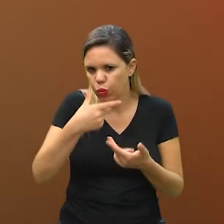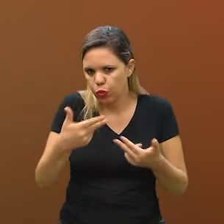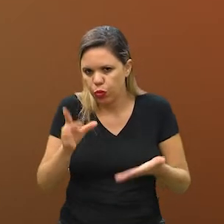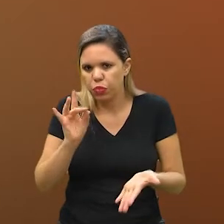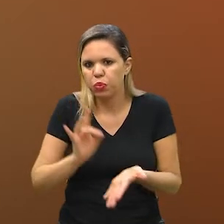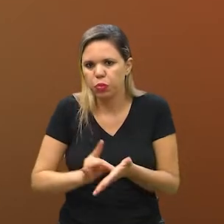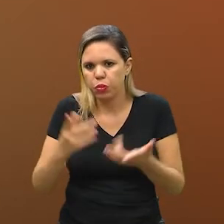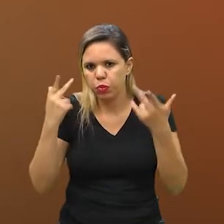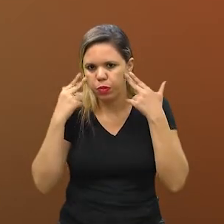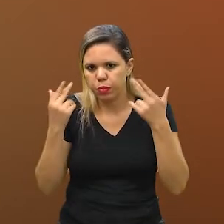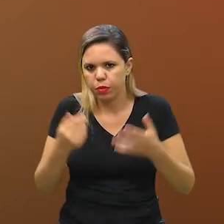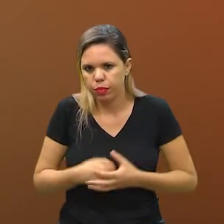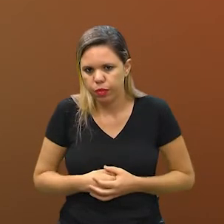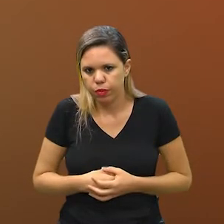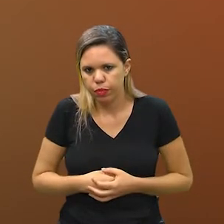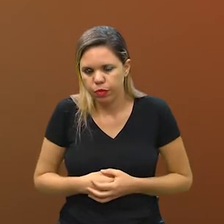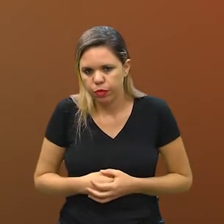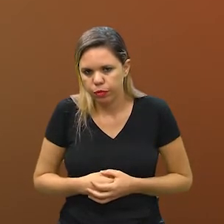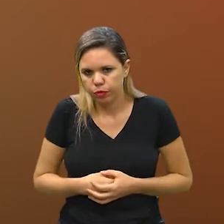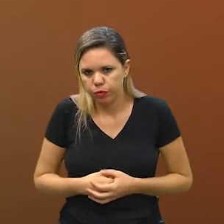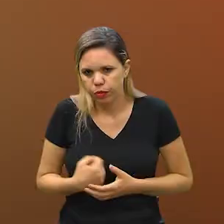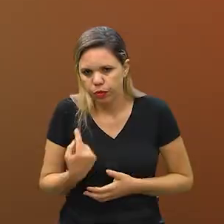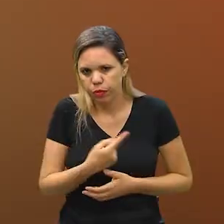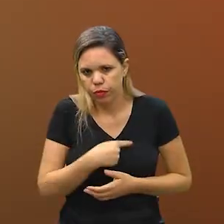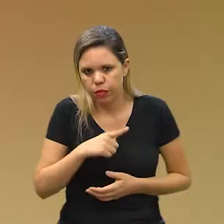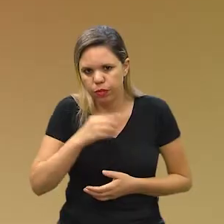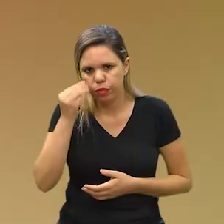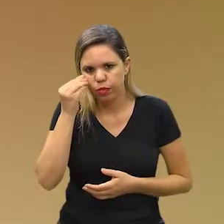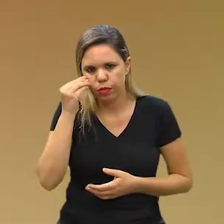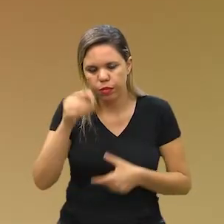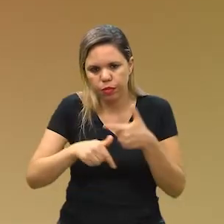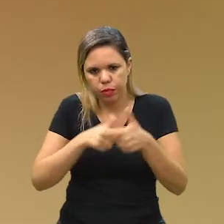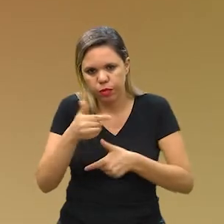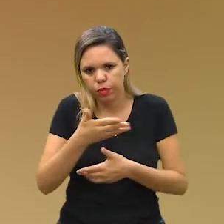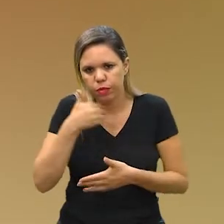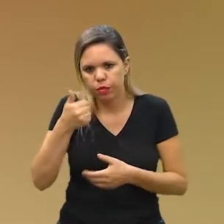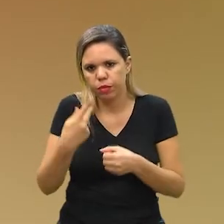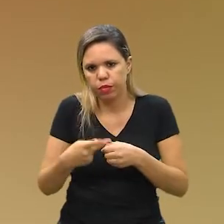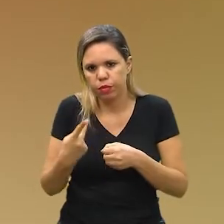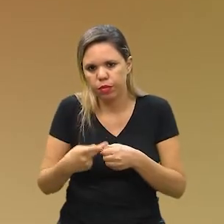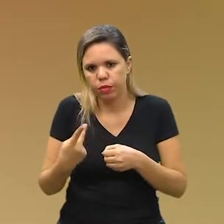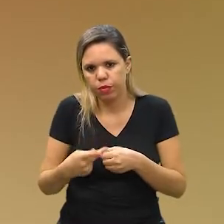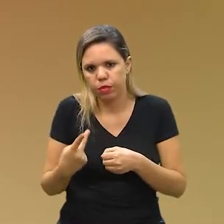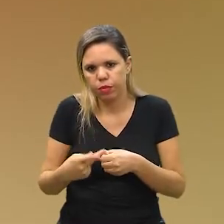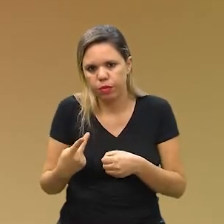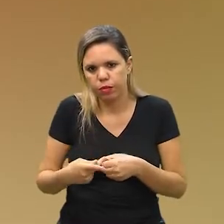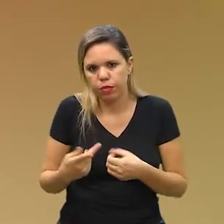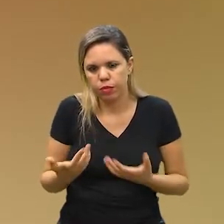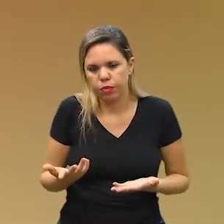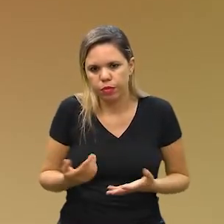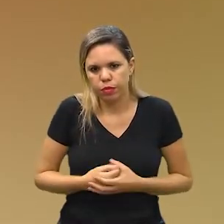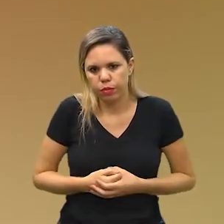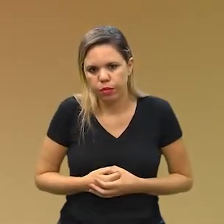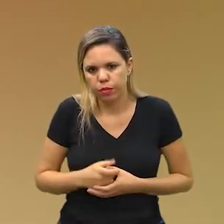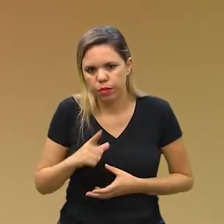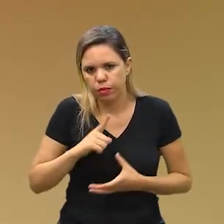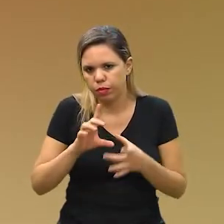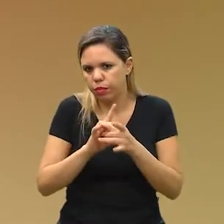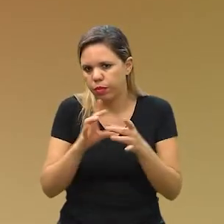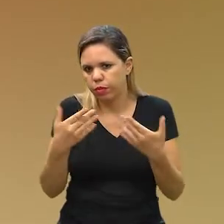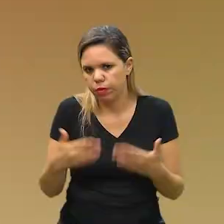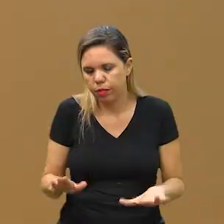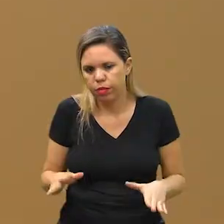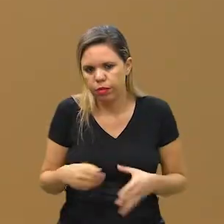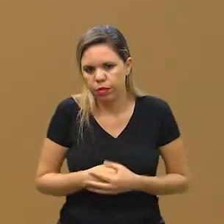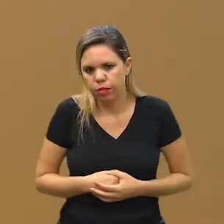frutas. Eu falo que a gente tenta trabalhar com os melhores produtos do mercado, né? Com o que tem disponível, com o que